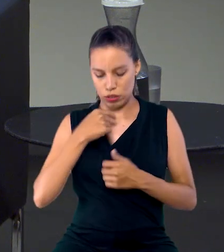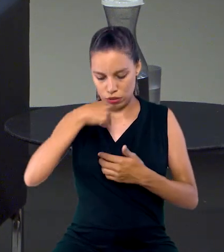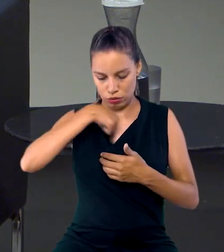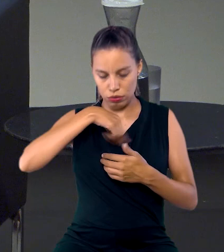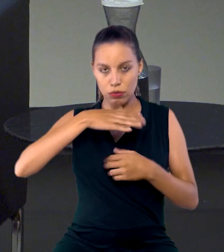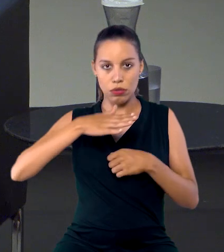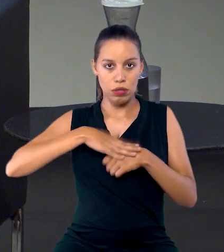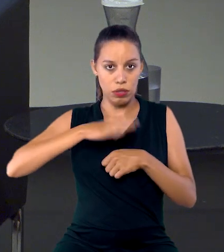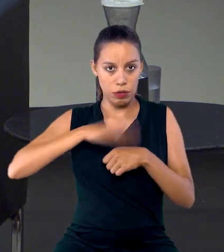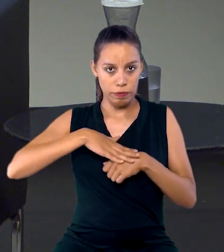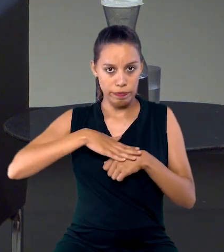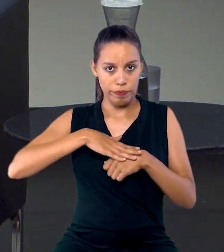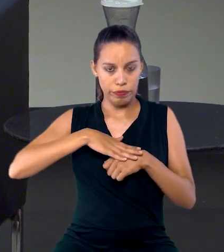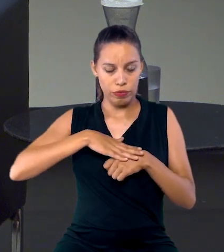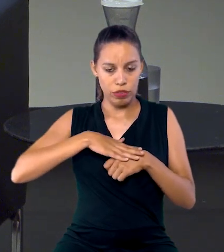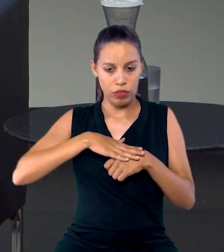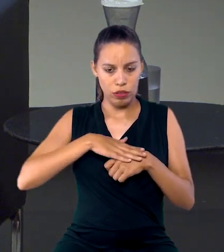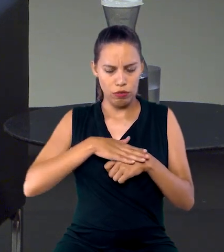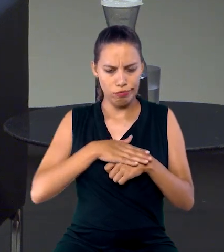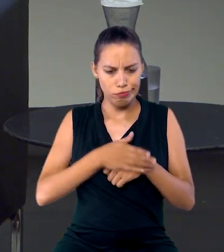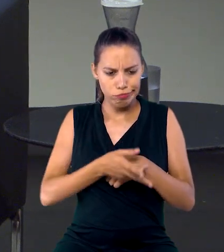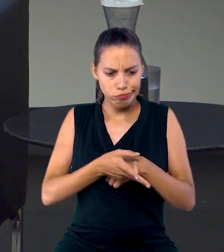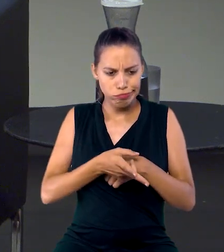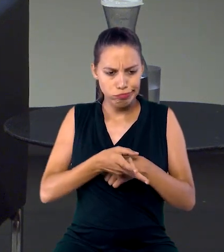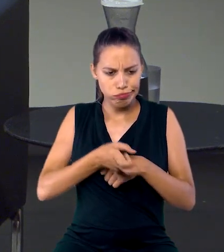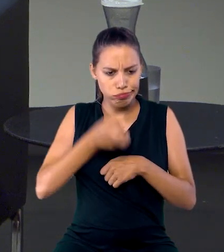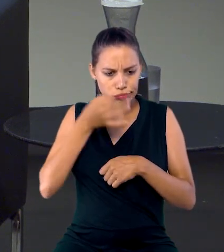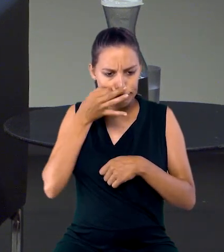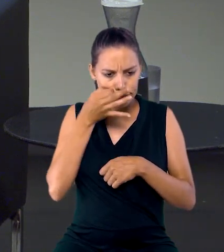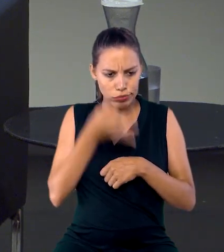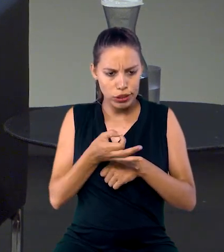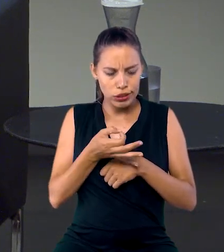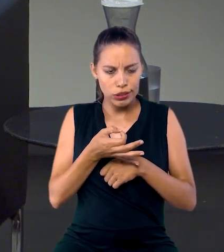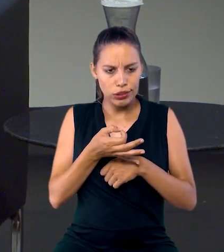escrevo e prestar atenção.